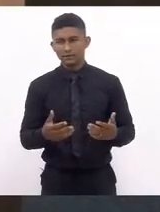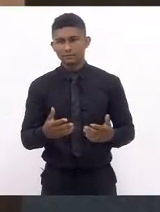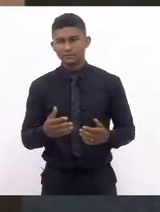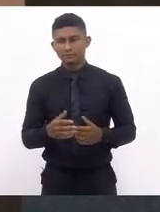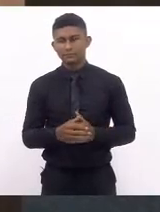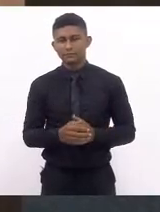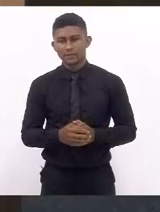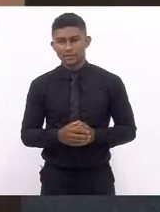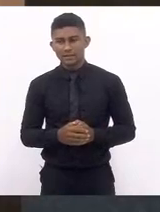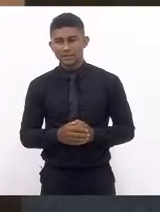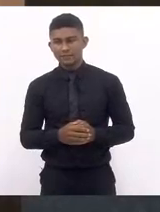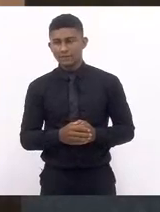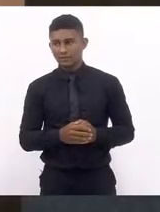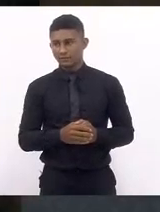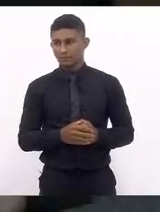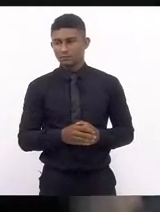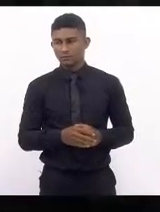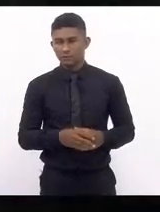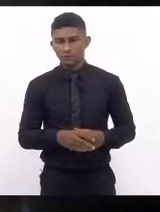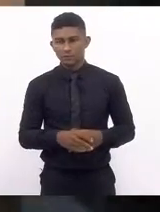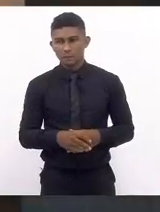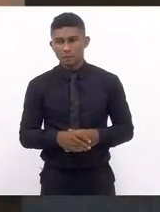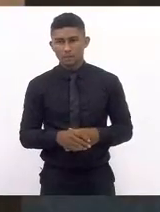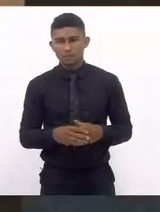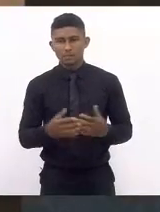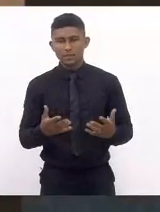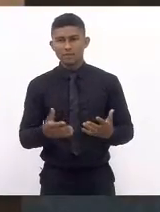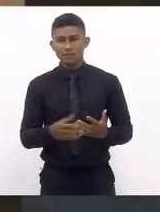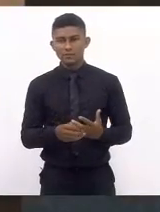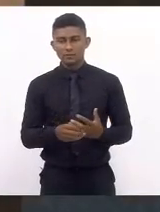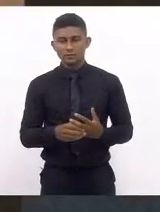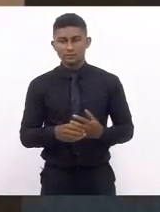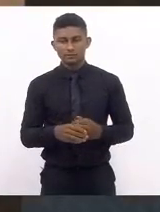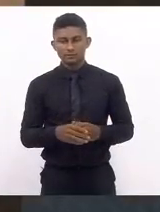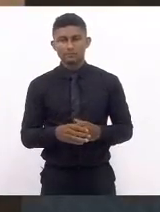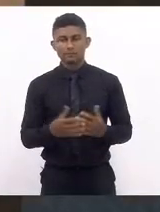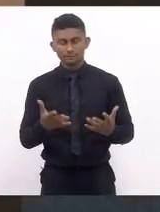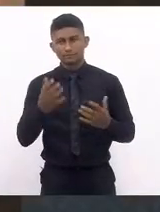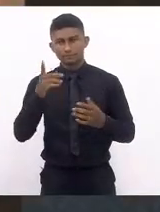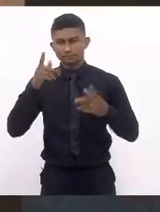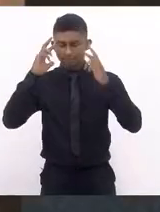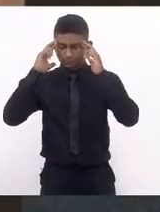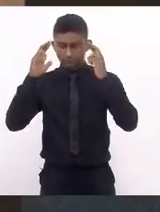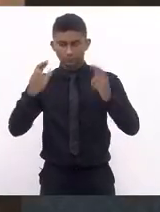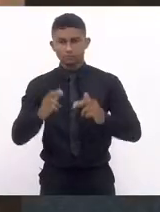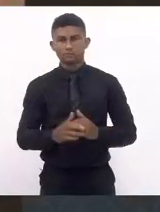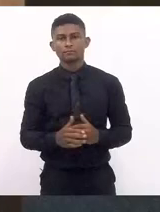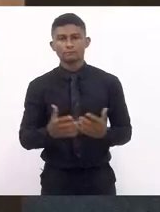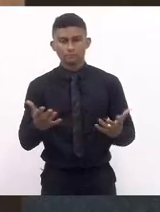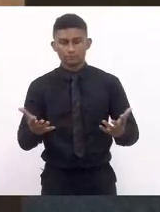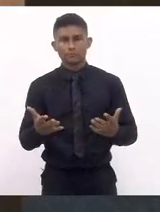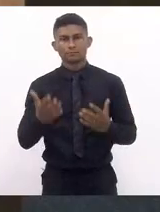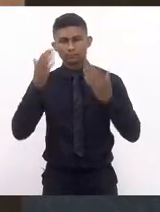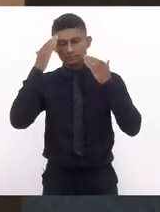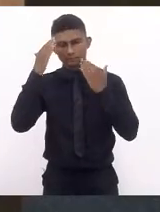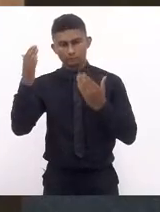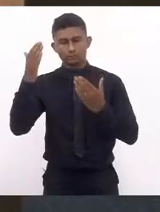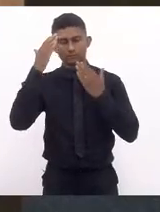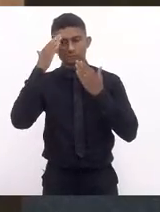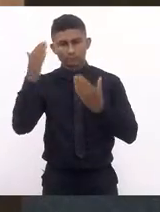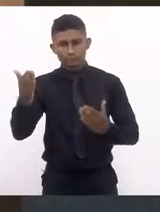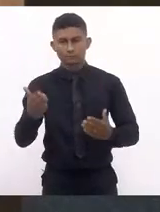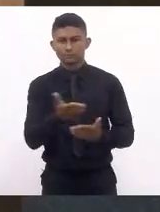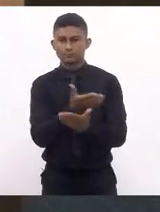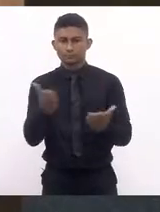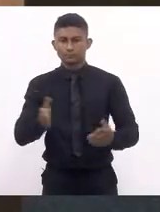Deus e família é porque são itens que verdadeiramente eu vivo e eu tenho respeito e agradecer agradecer